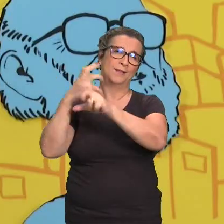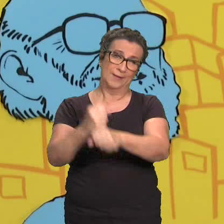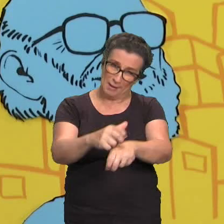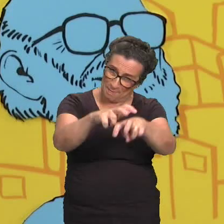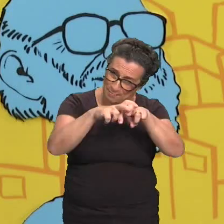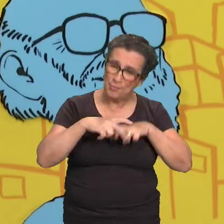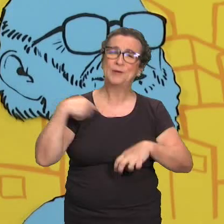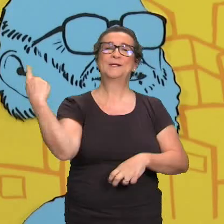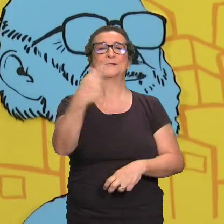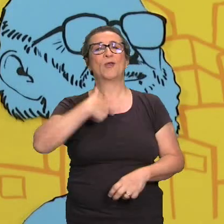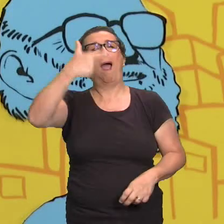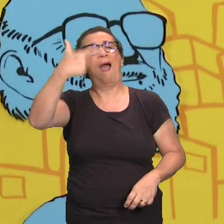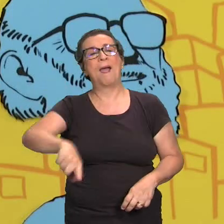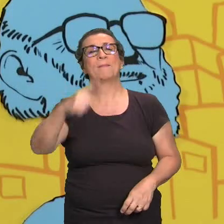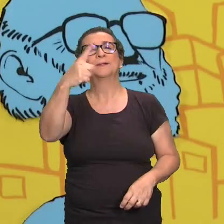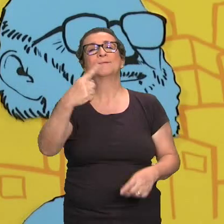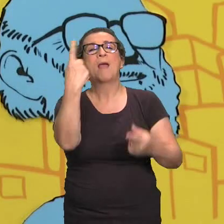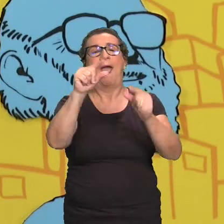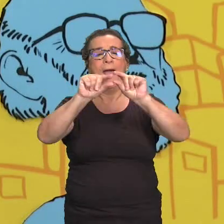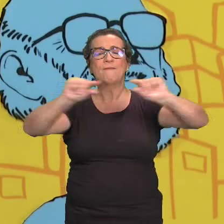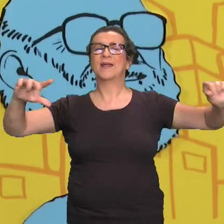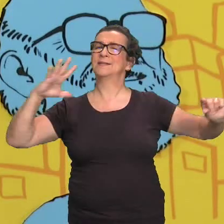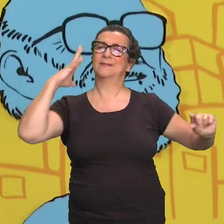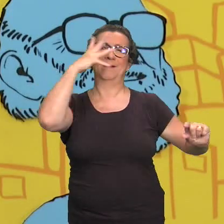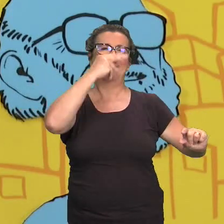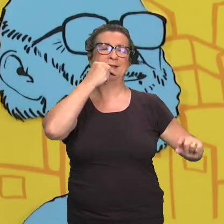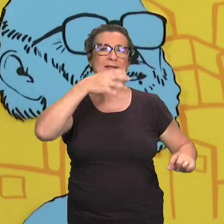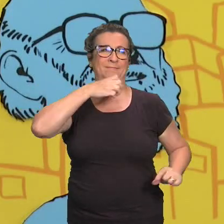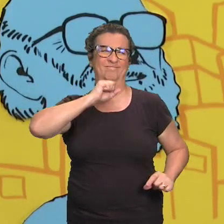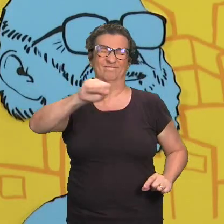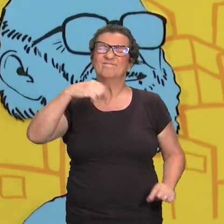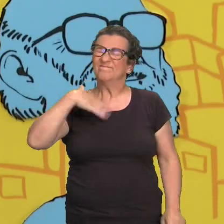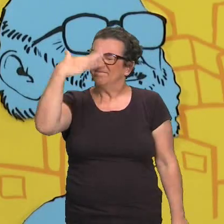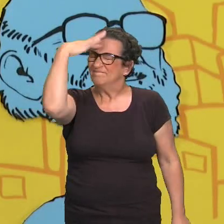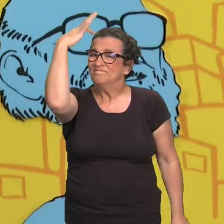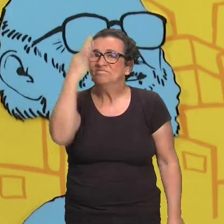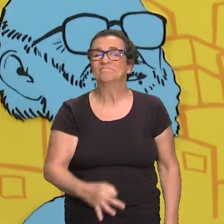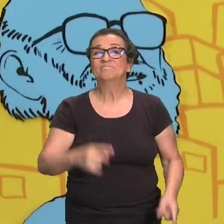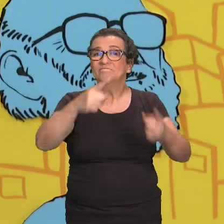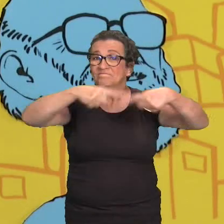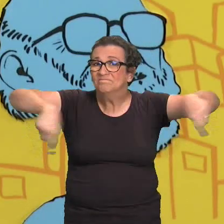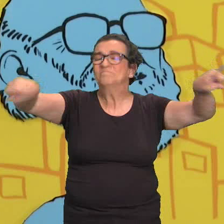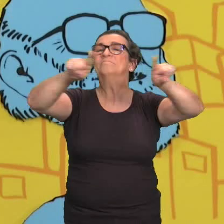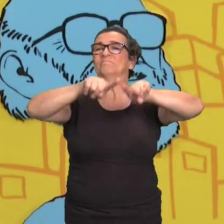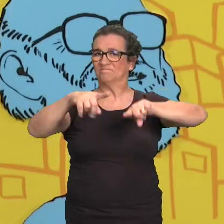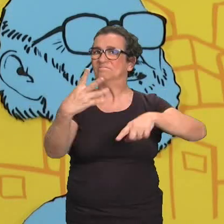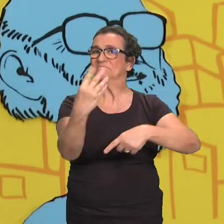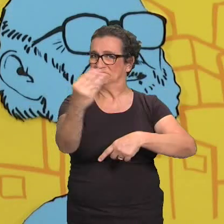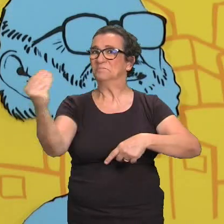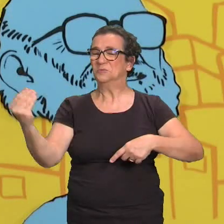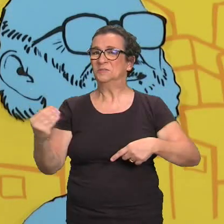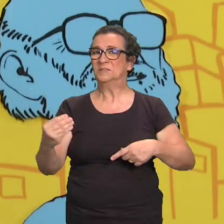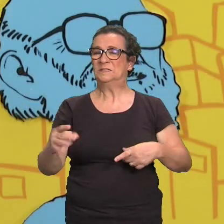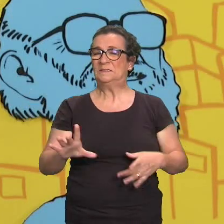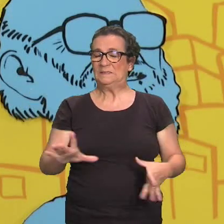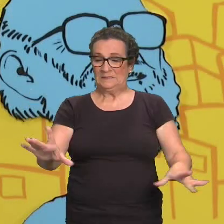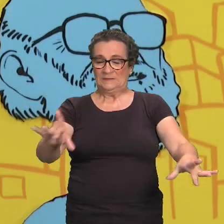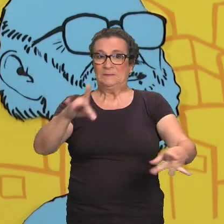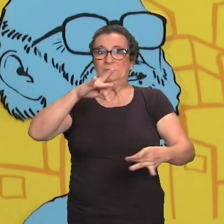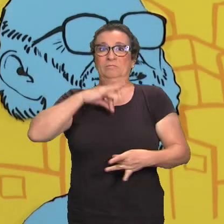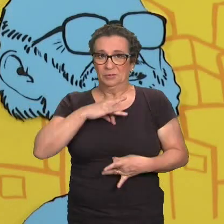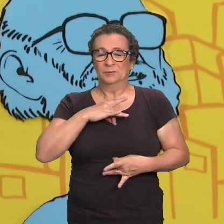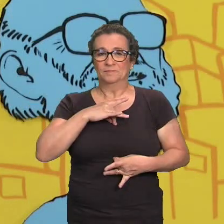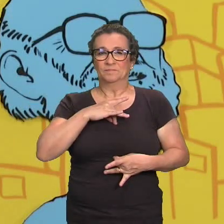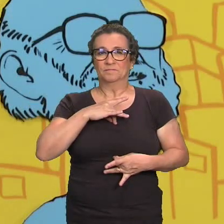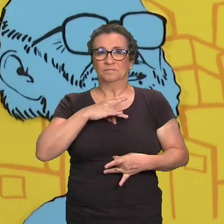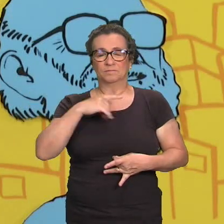gente repete aqui uma linda frase de Freire, com a qual eu tenho certeza de que muitos educadores se identificam.